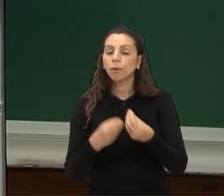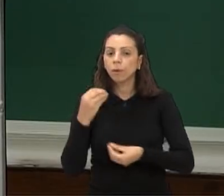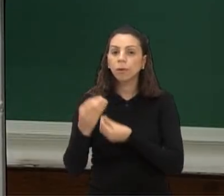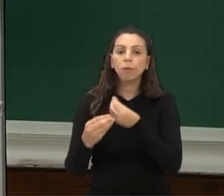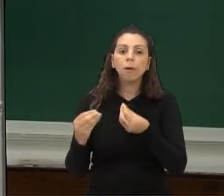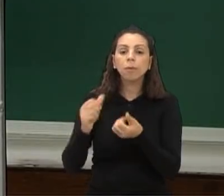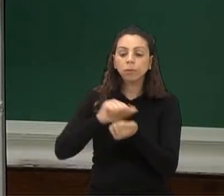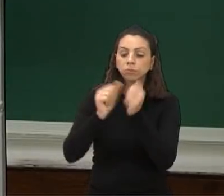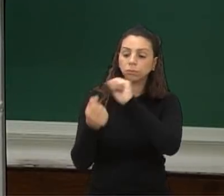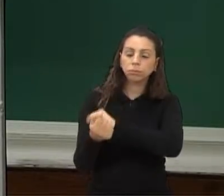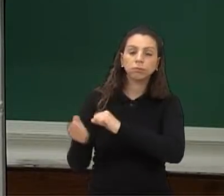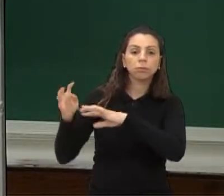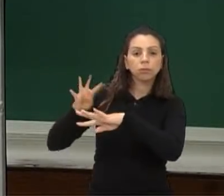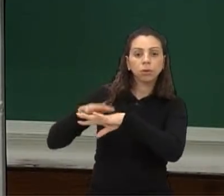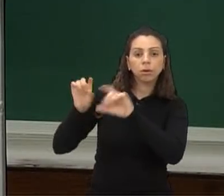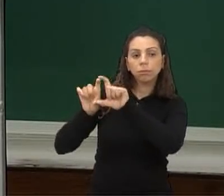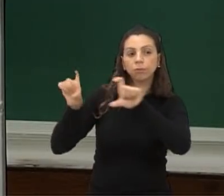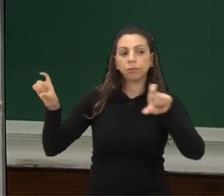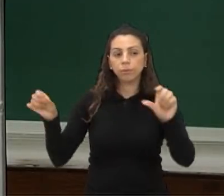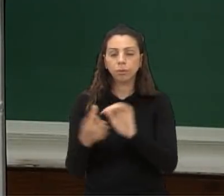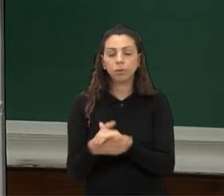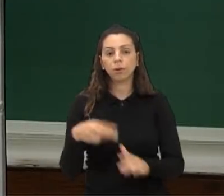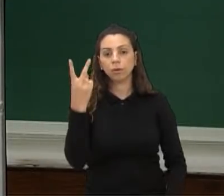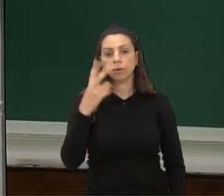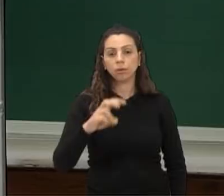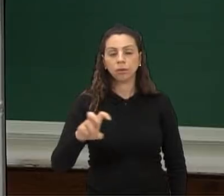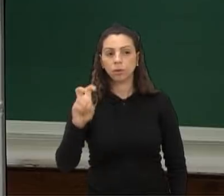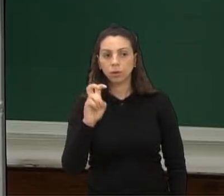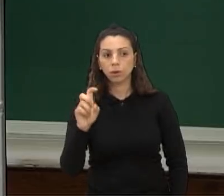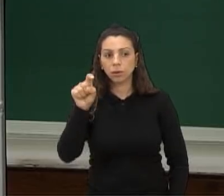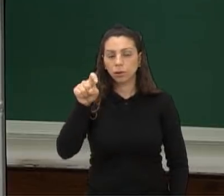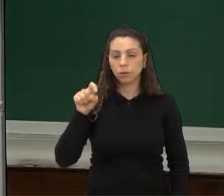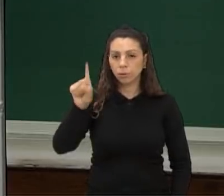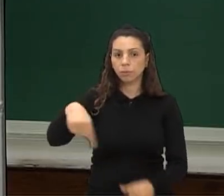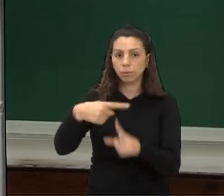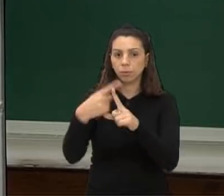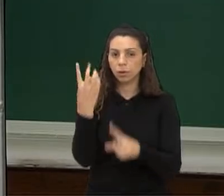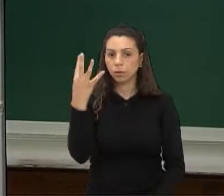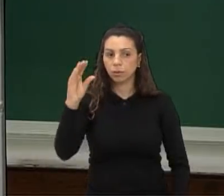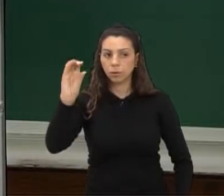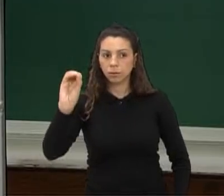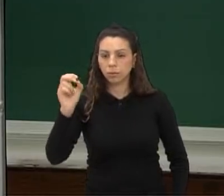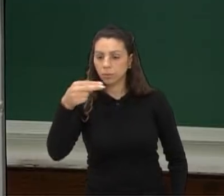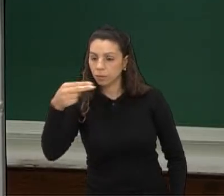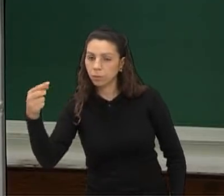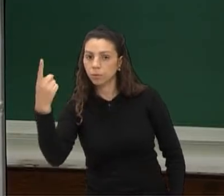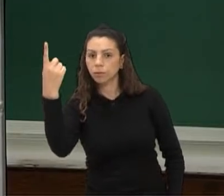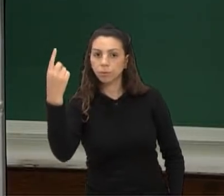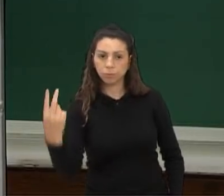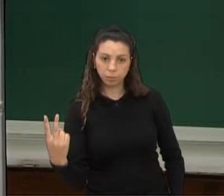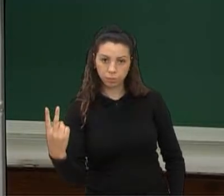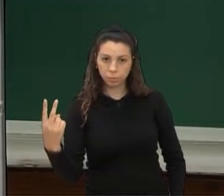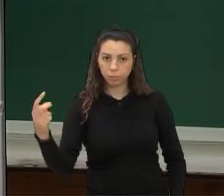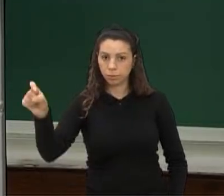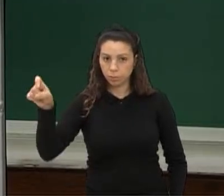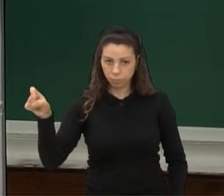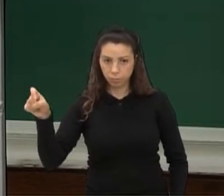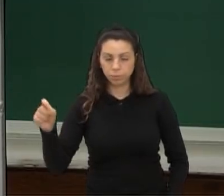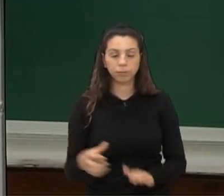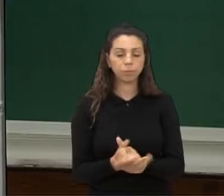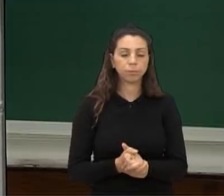mais 40 metros que ela andou, é metade do comprimento dessa avenida,